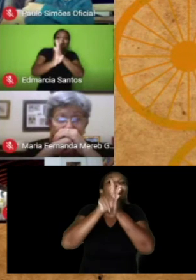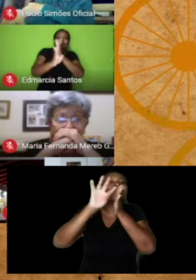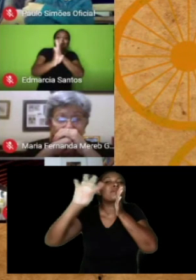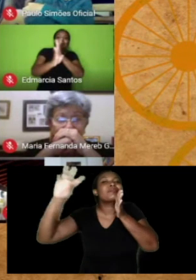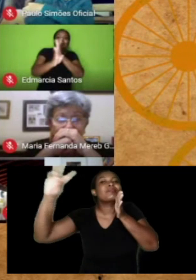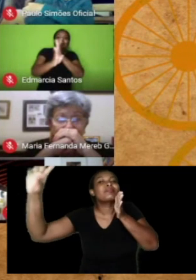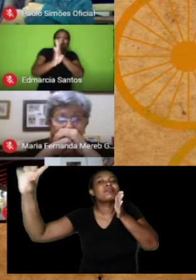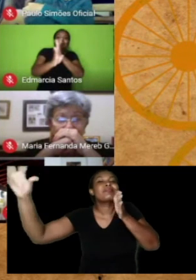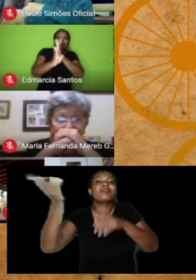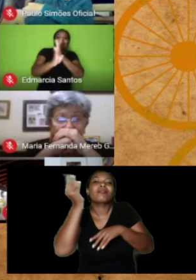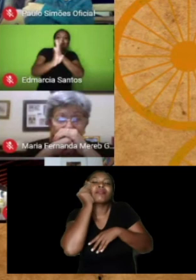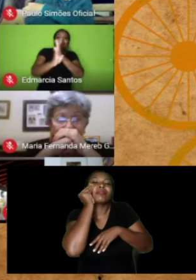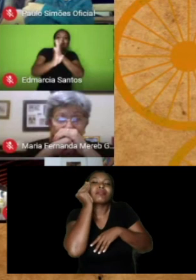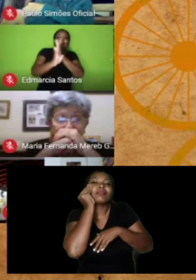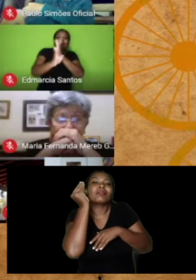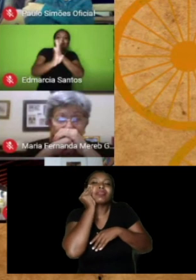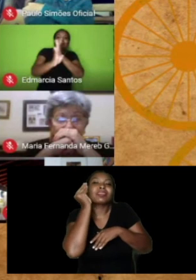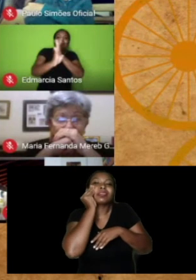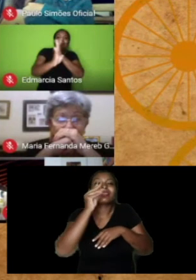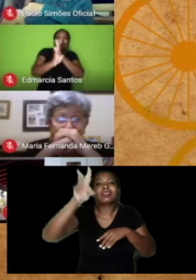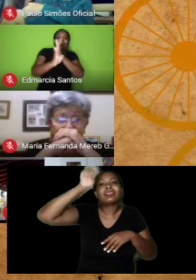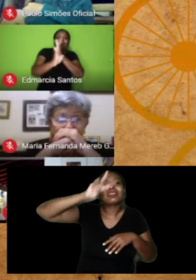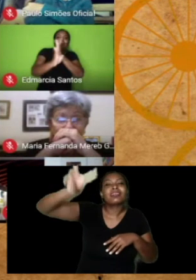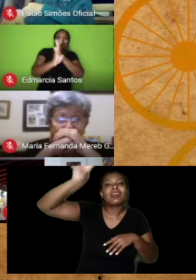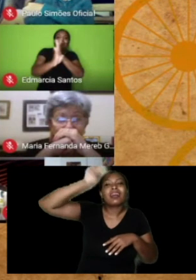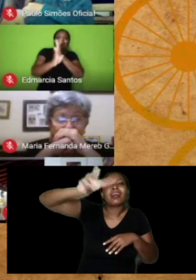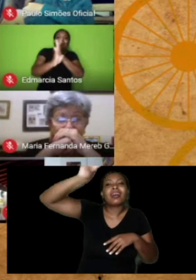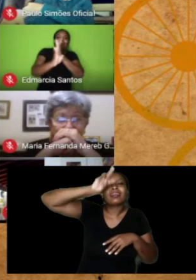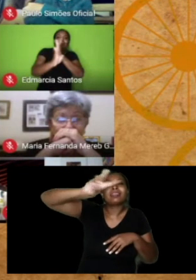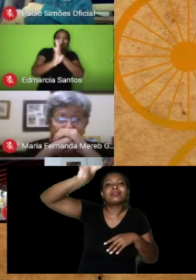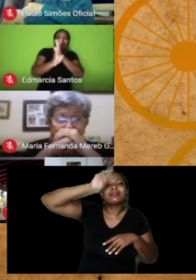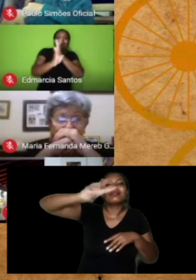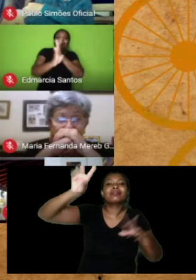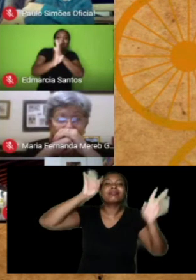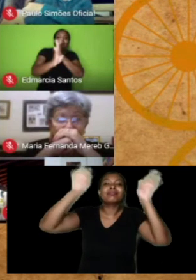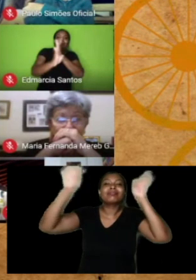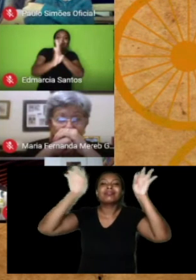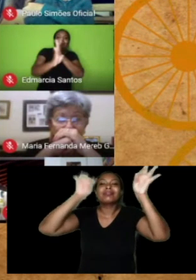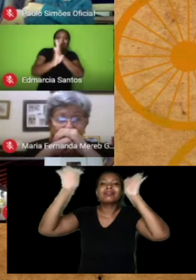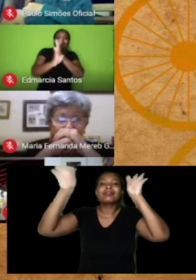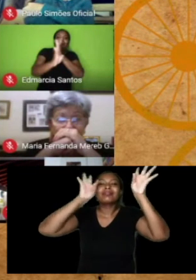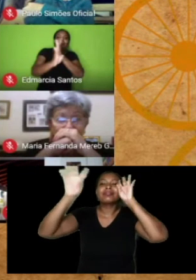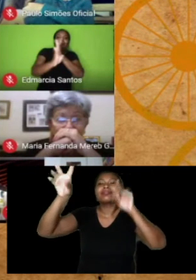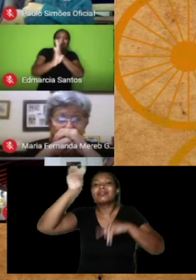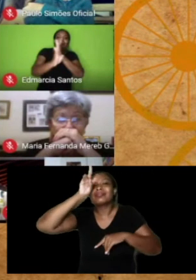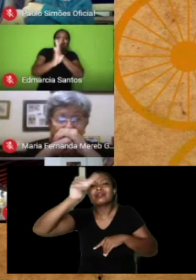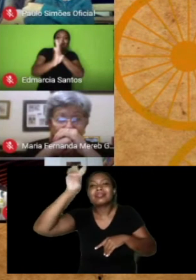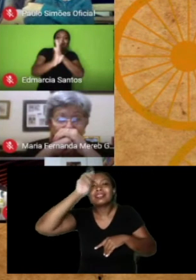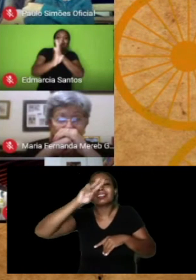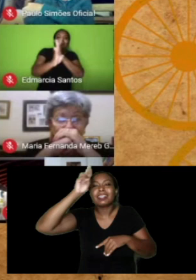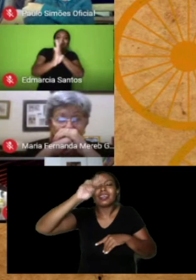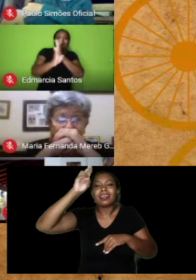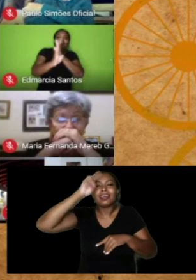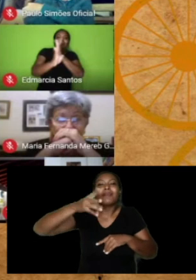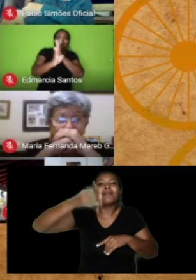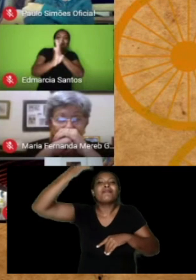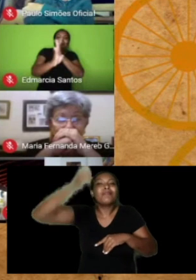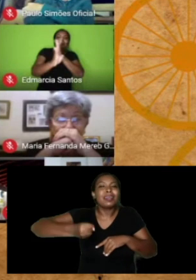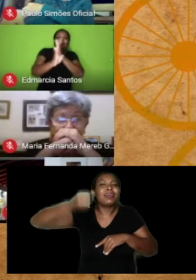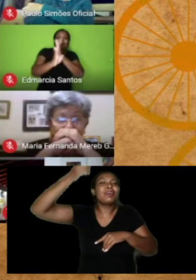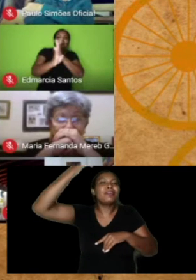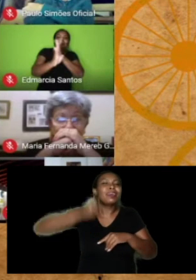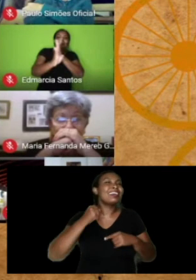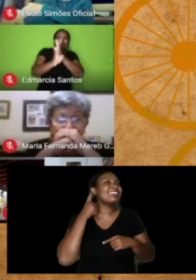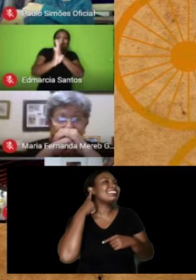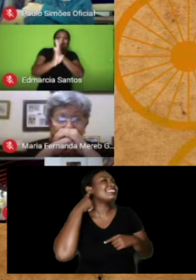Lembranças, vivências, histórias que nos remetem aos tempos em que o apito do trem,